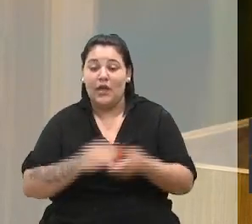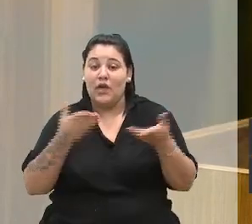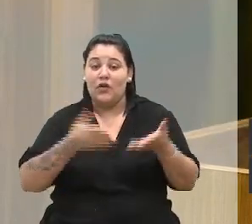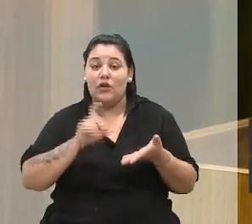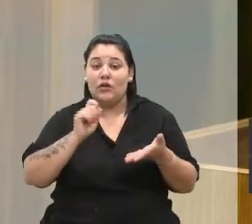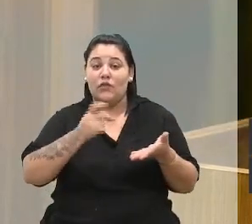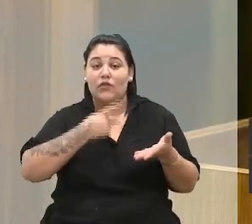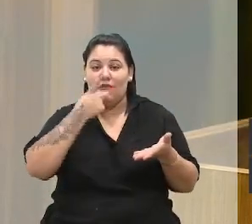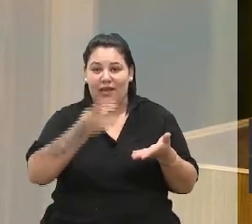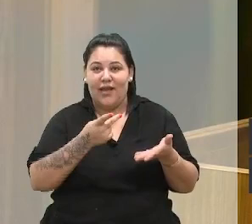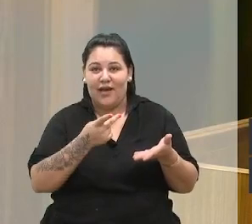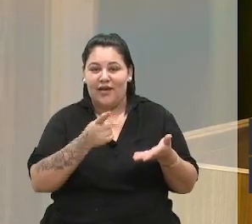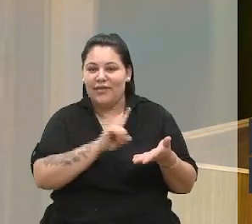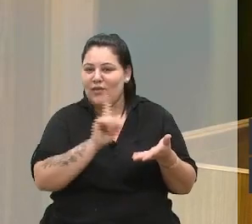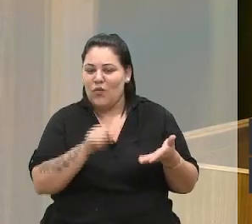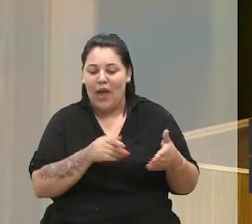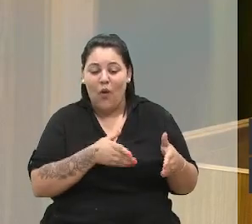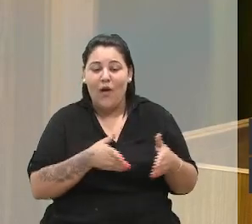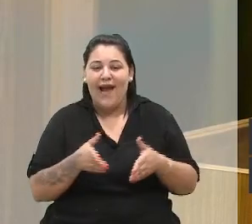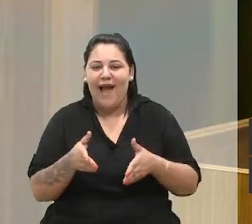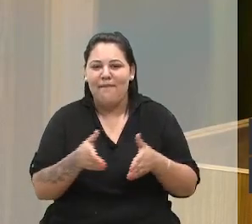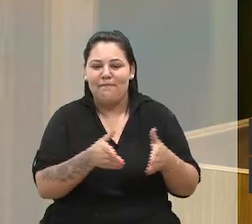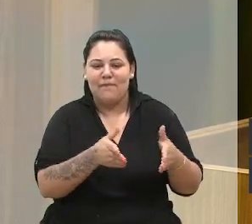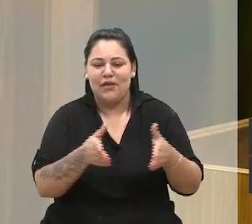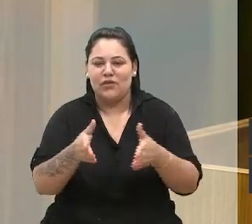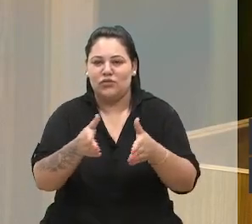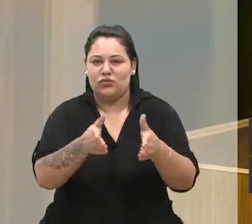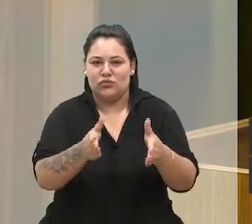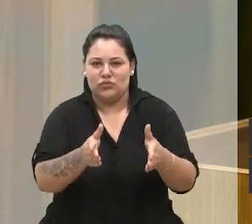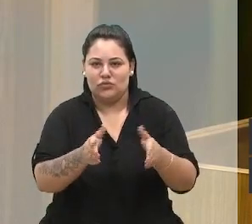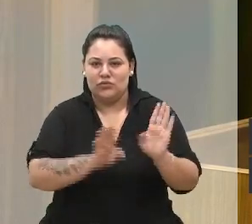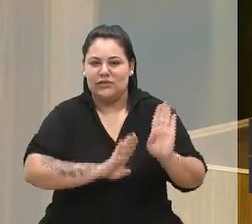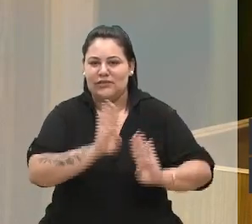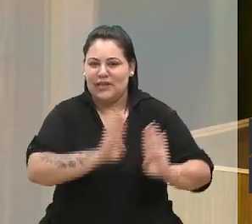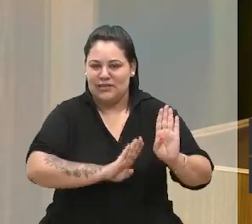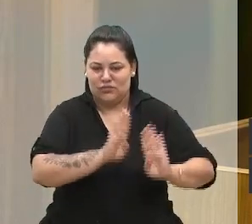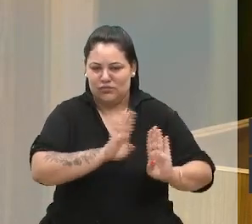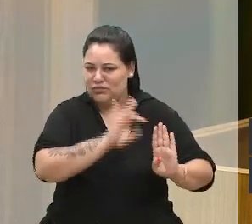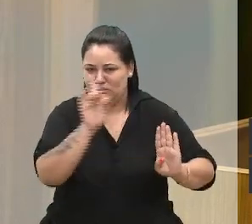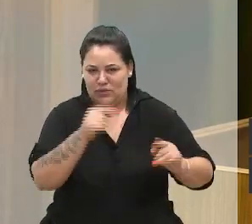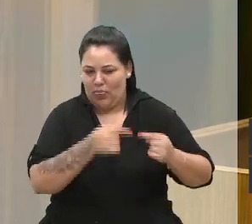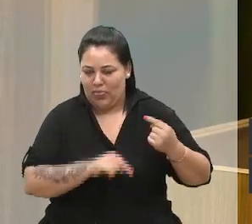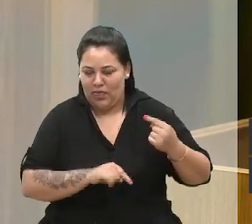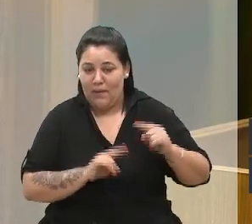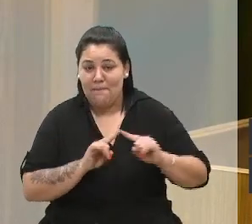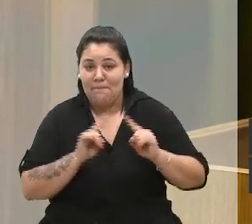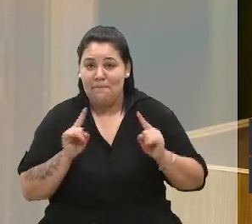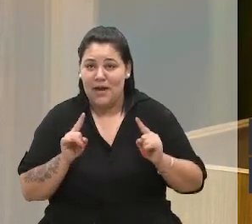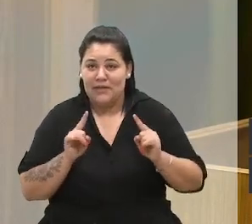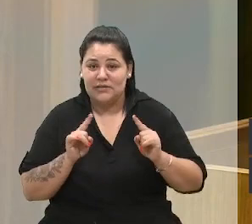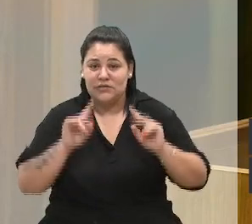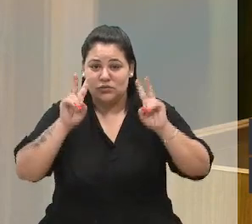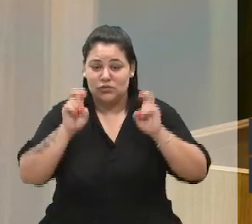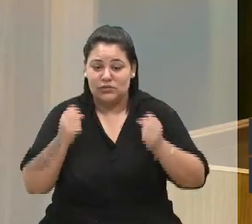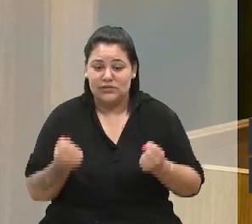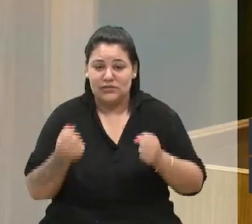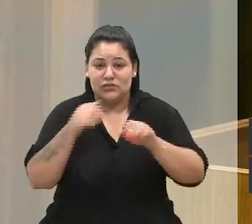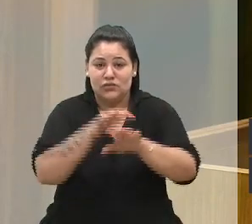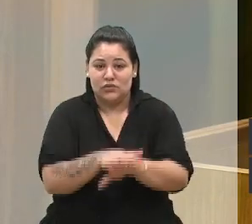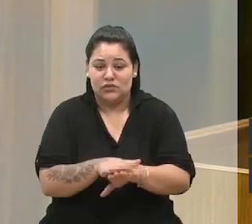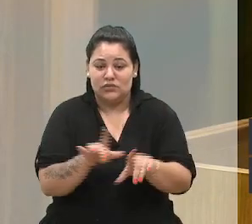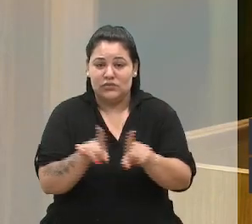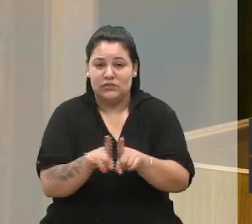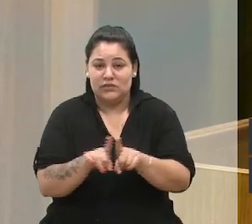ela não tem a ver com roteiro, ela não tem a ver com licitação, mas tem a ver com o tema da inclusão. Eu quero